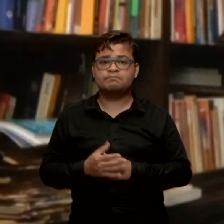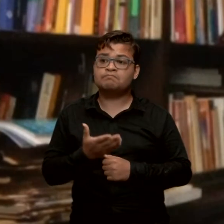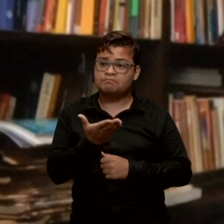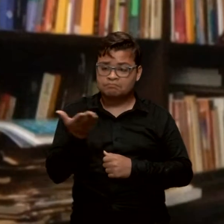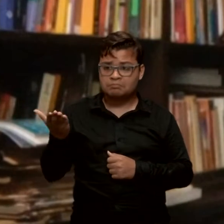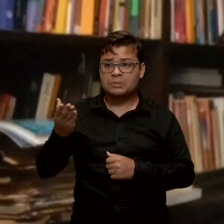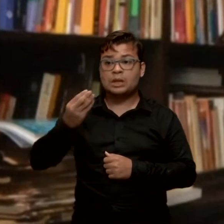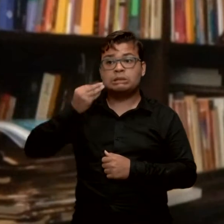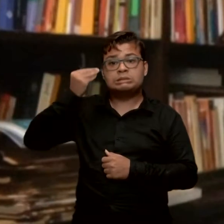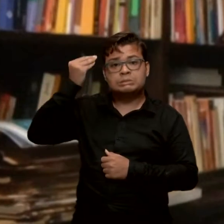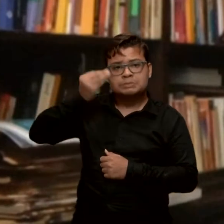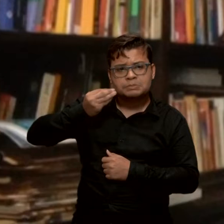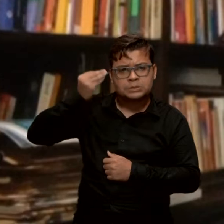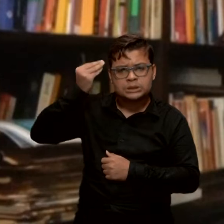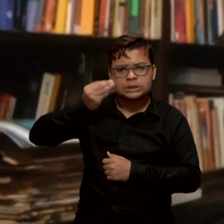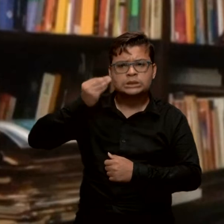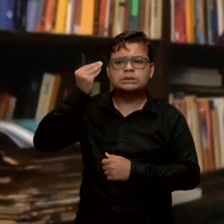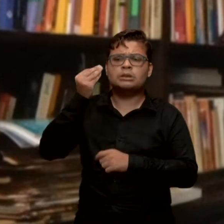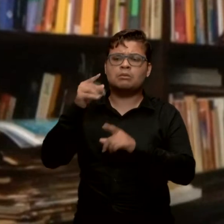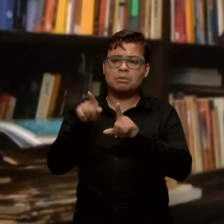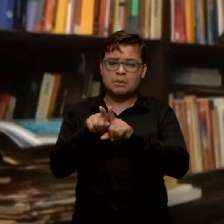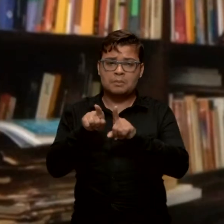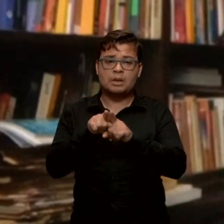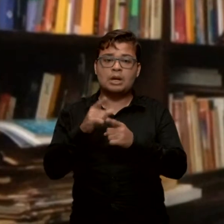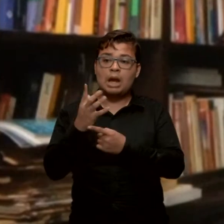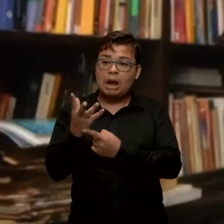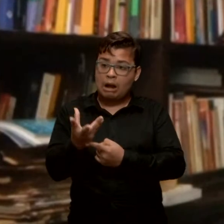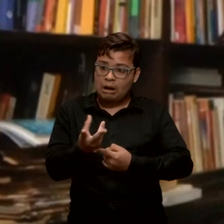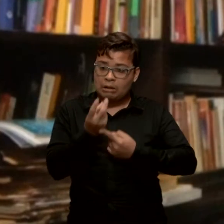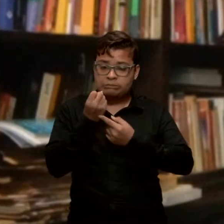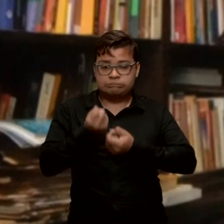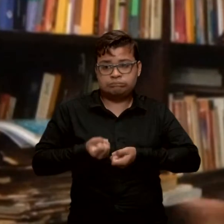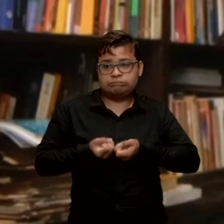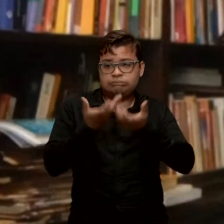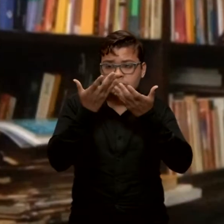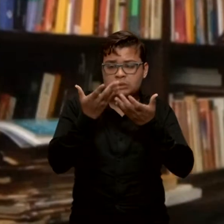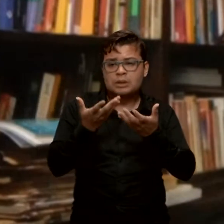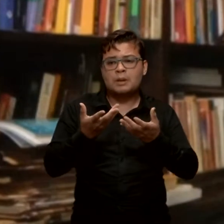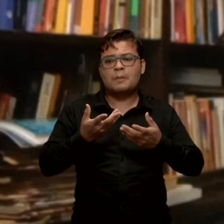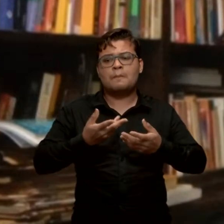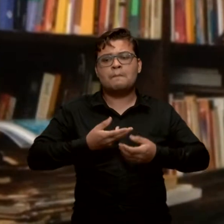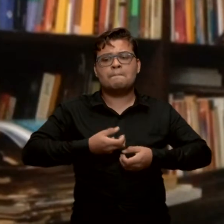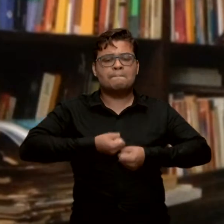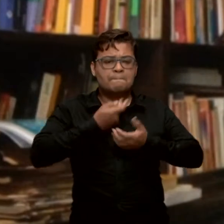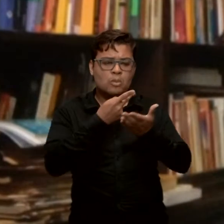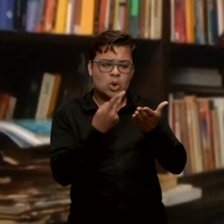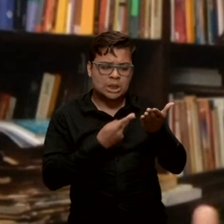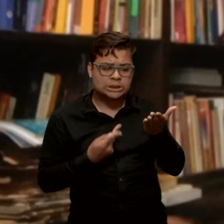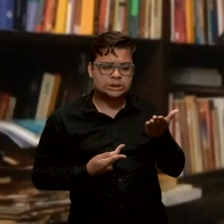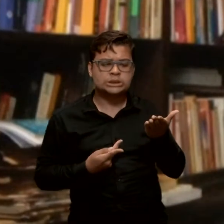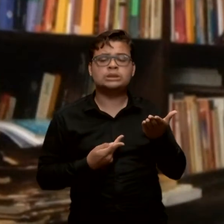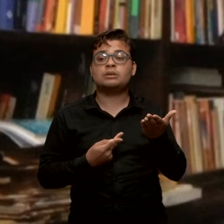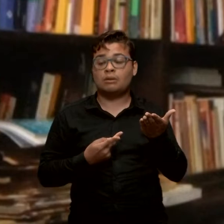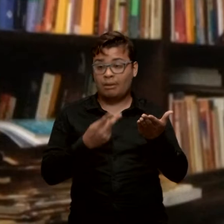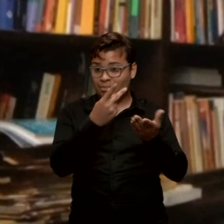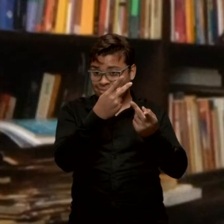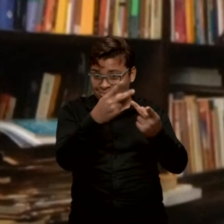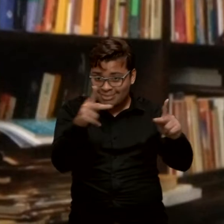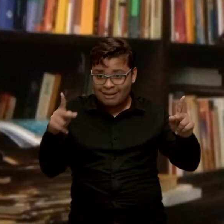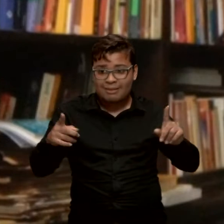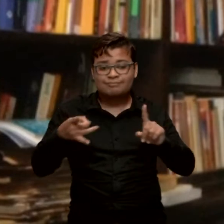experiência, né, e uma prática artística, poética, desses sujeitos marginalizados. Então, assim, traz para o